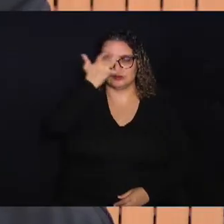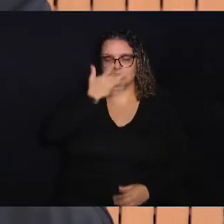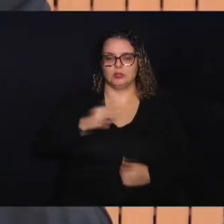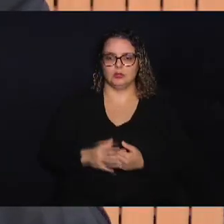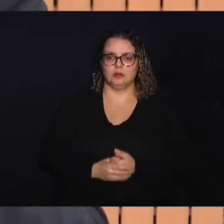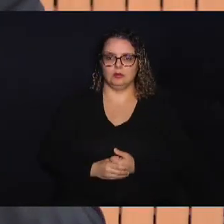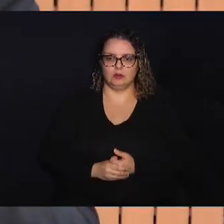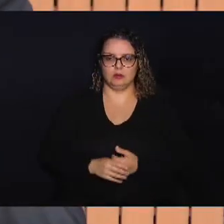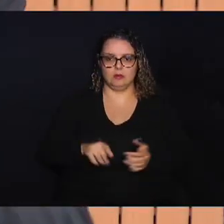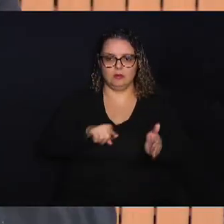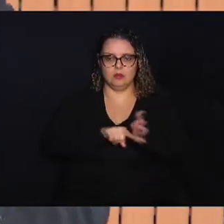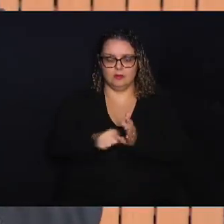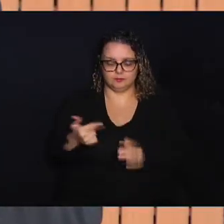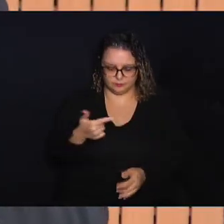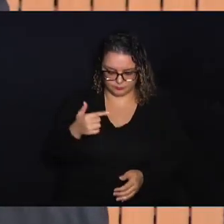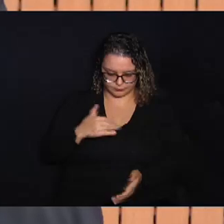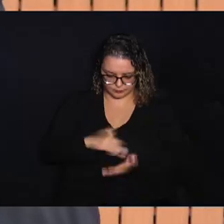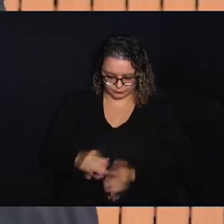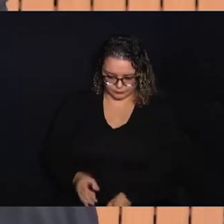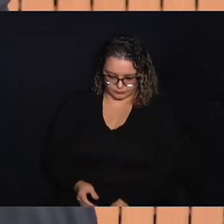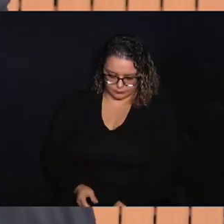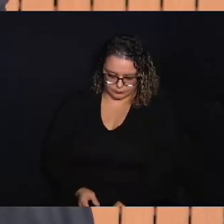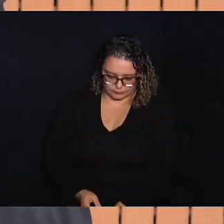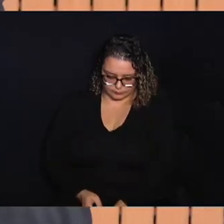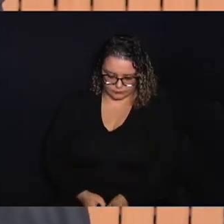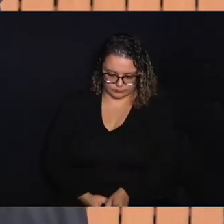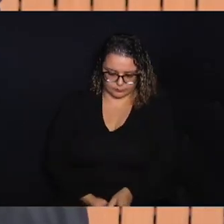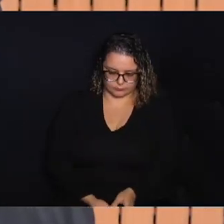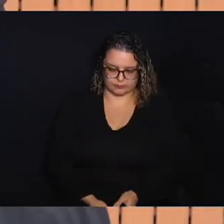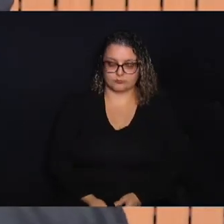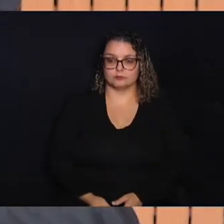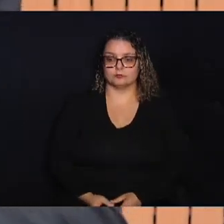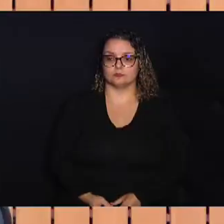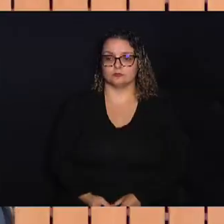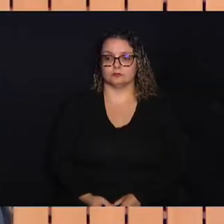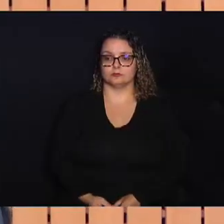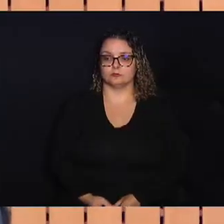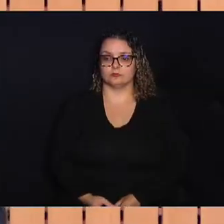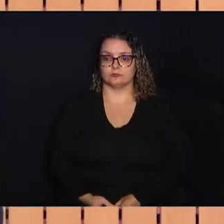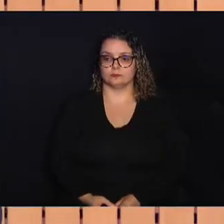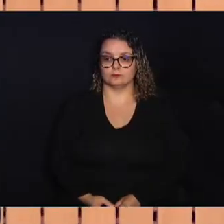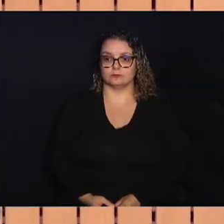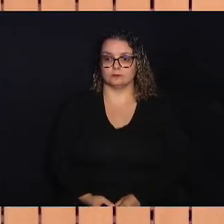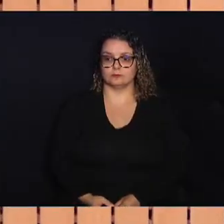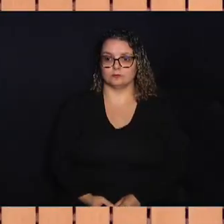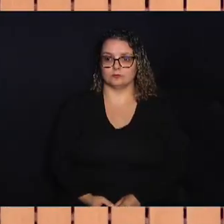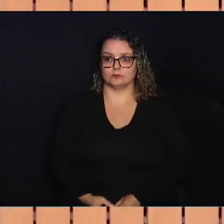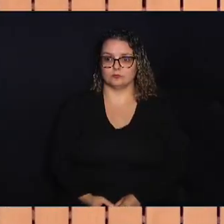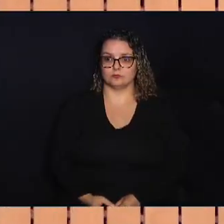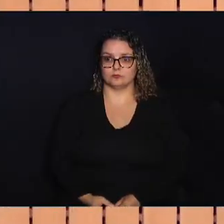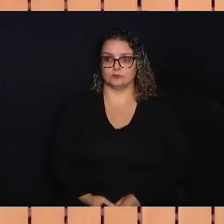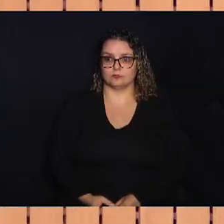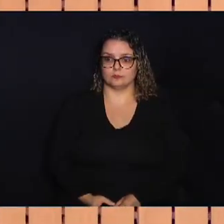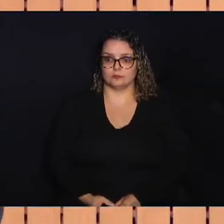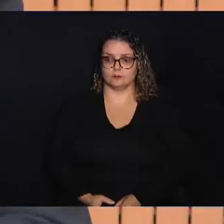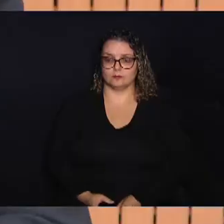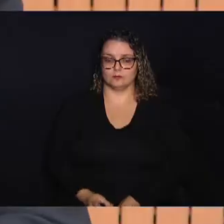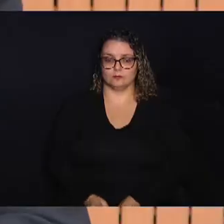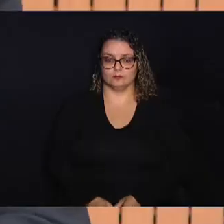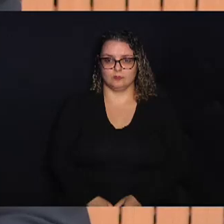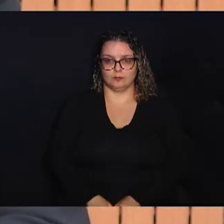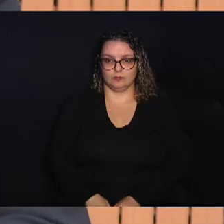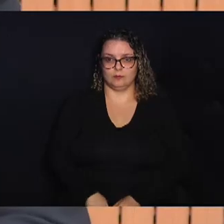Pergunta ao segundo secretário. Qual o próximo vereador inscrito? Senhor presidente, a vereadora Paola Miguel.